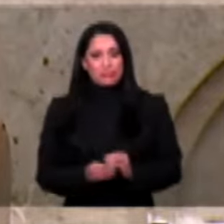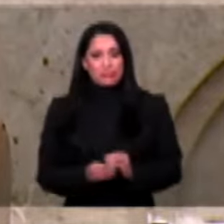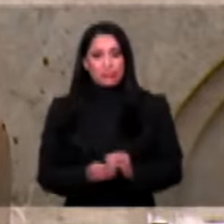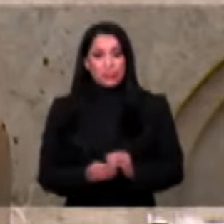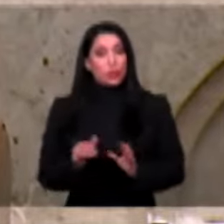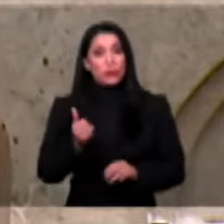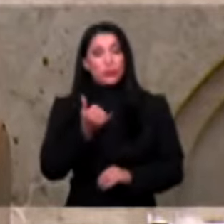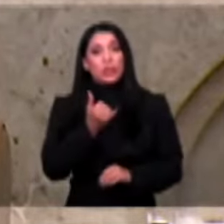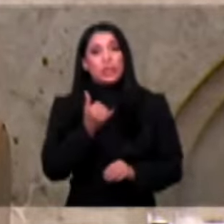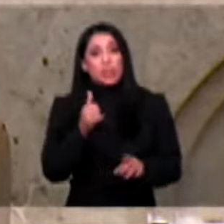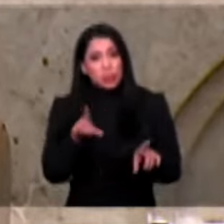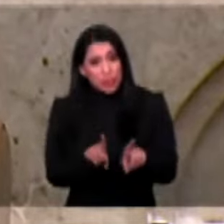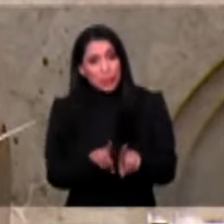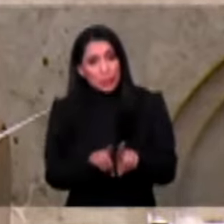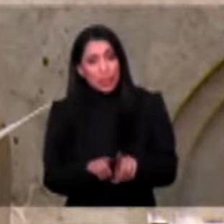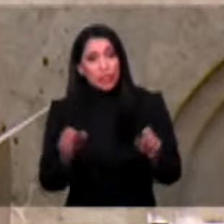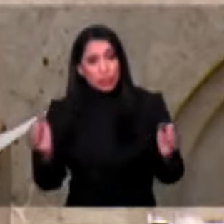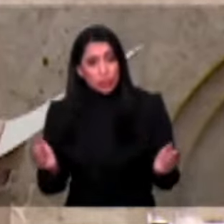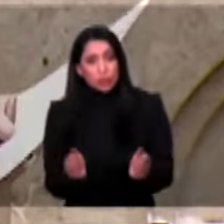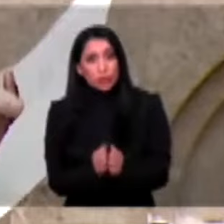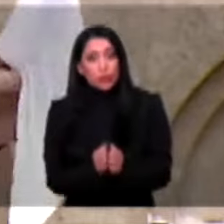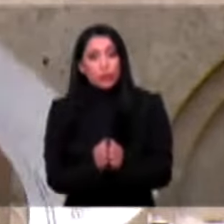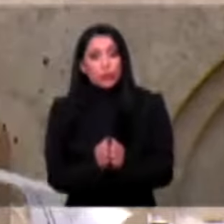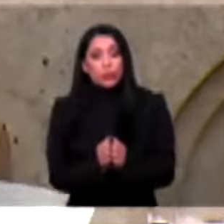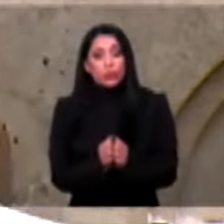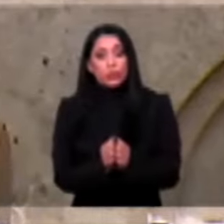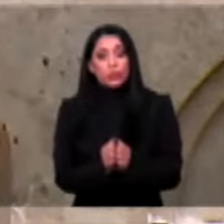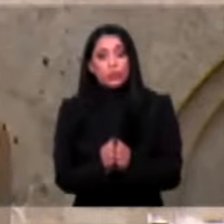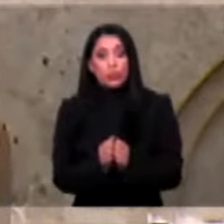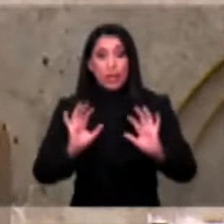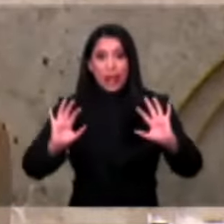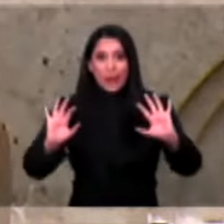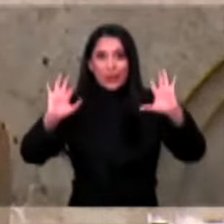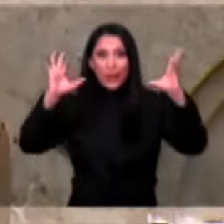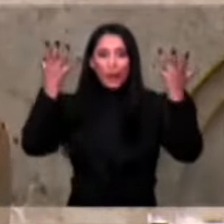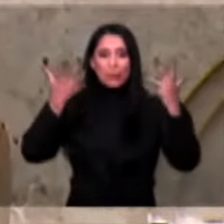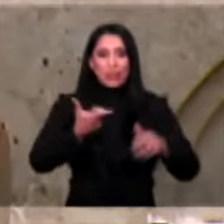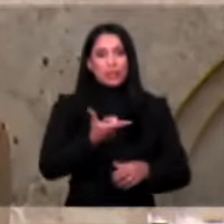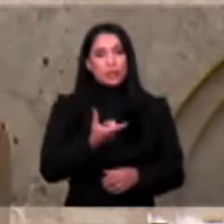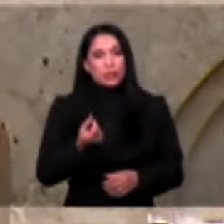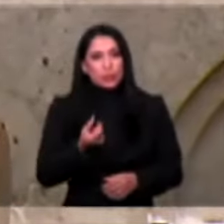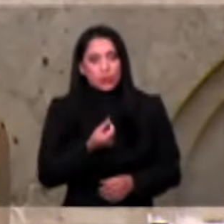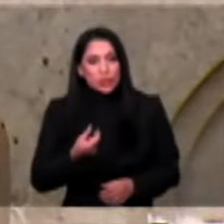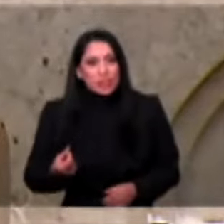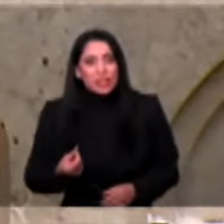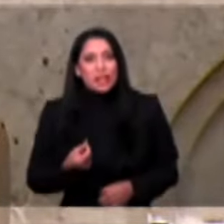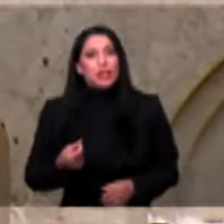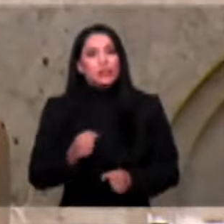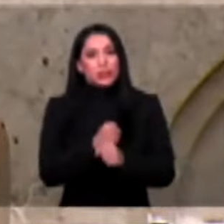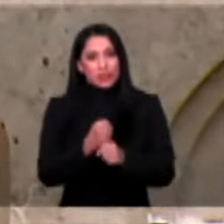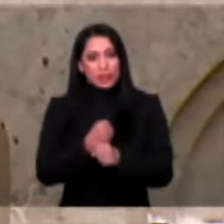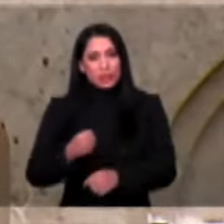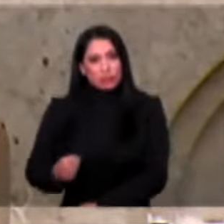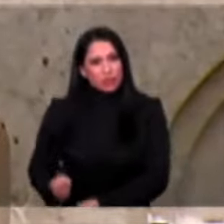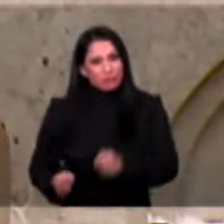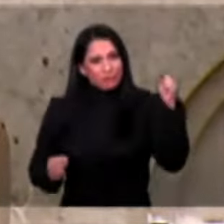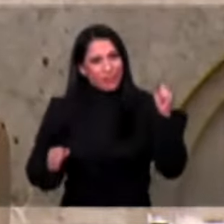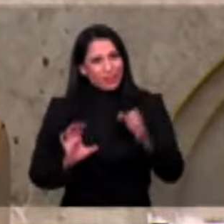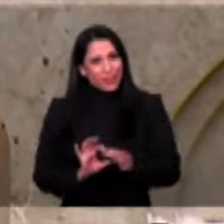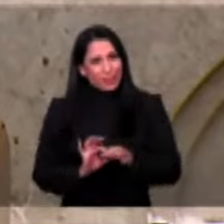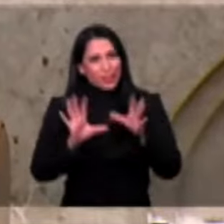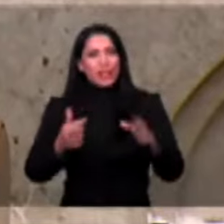Fazendo coro ao ministro Aliomar Baleiro, na comemoração desses 200 anos de independência, também